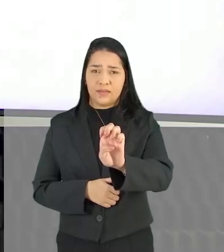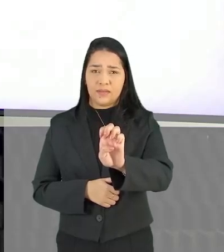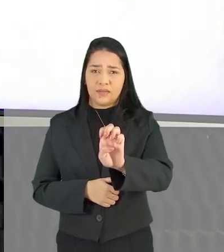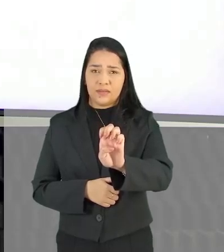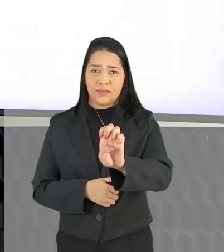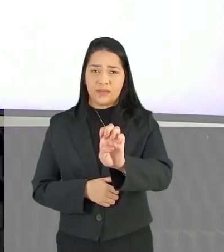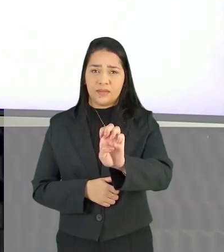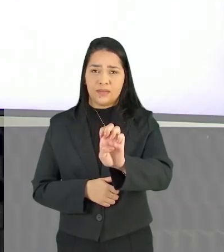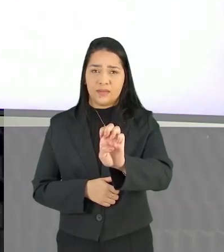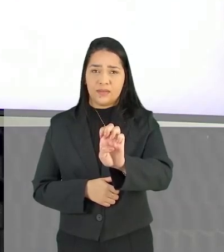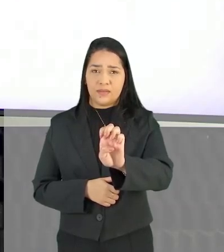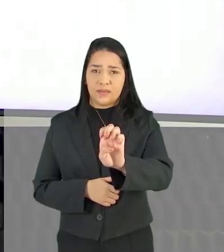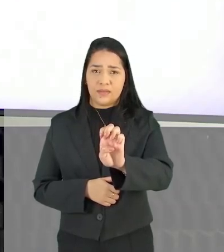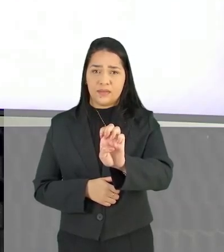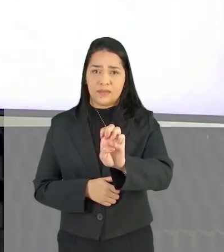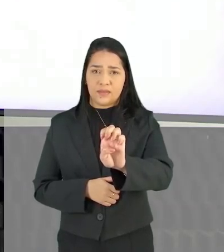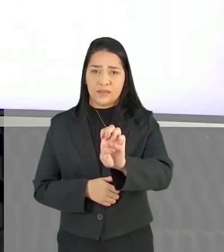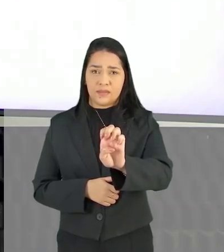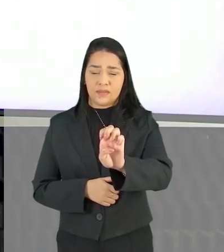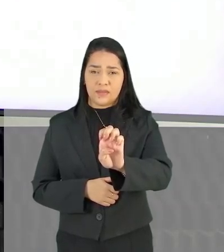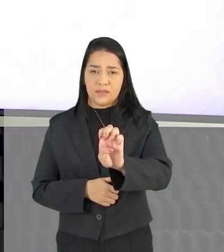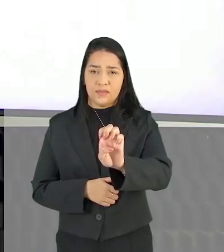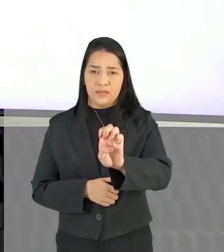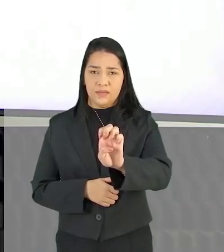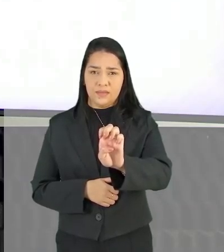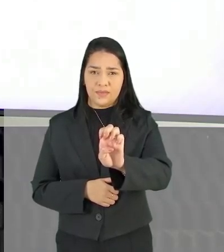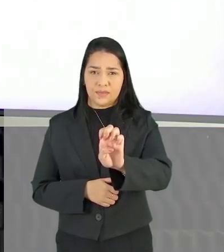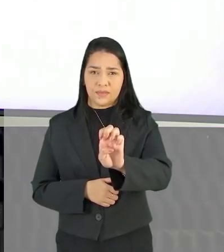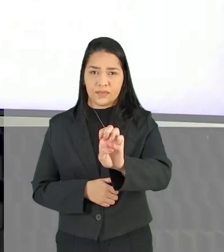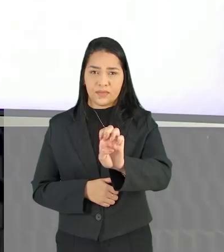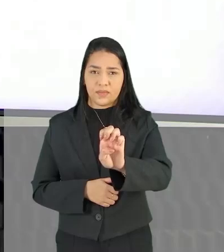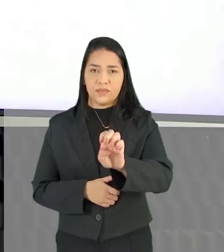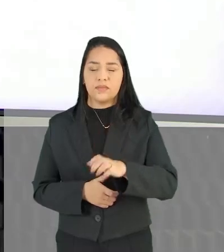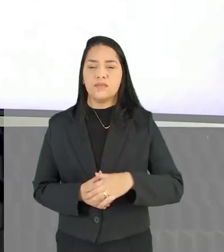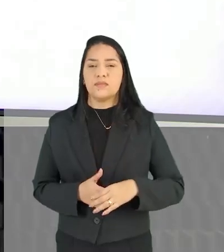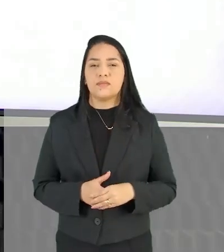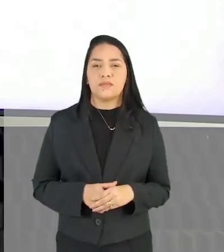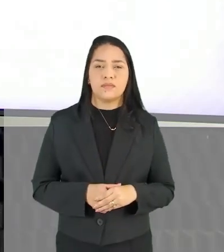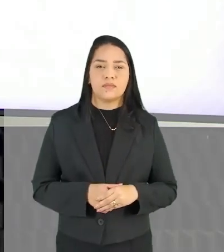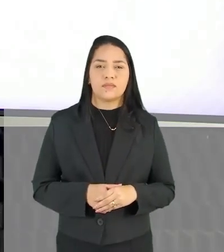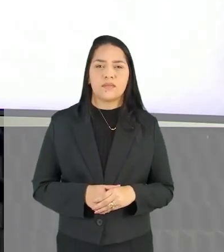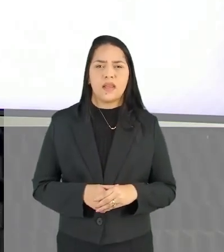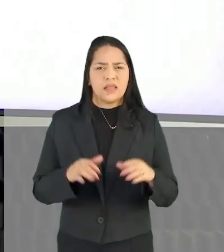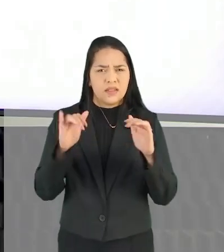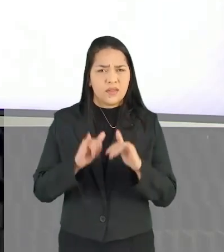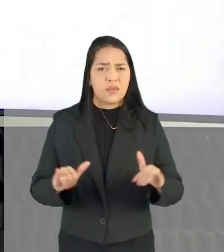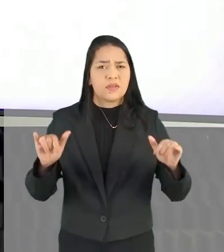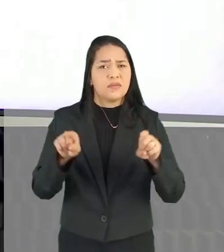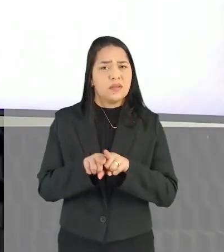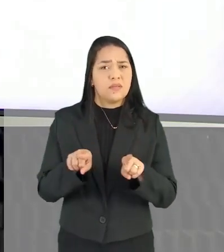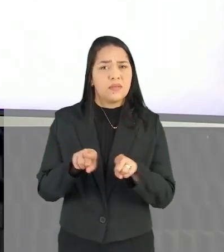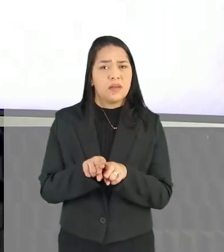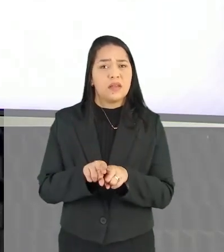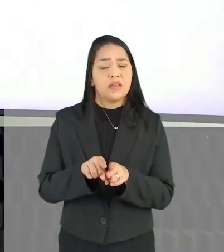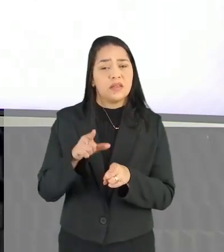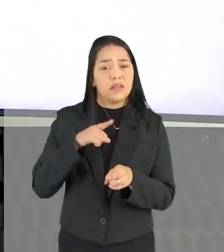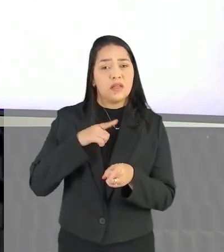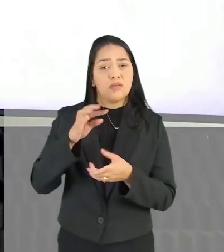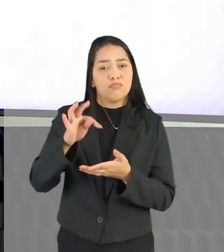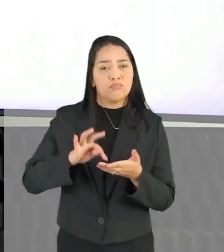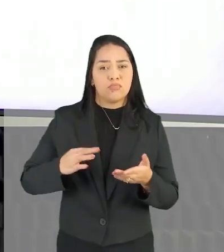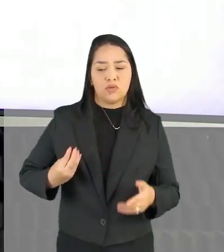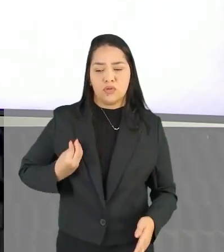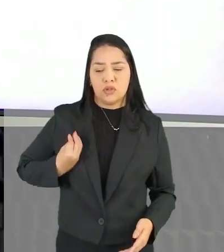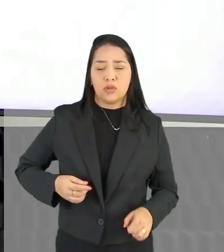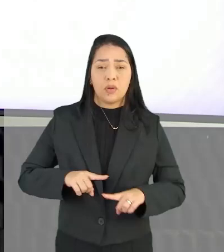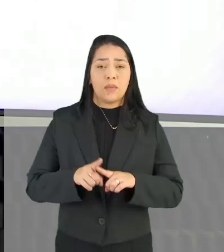entre a constituição física do homem e da aranha por meio de dados numéricos. Essa informação também está presente no texto. Mas qual